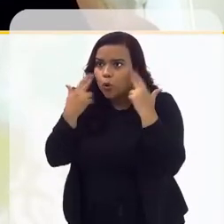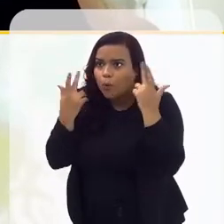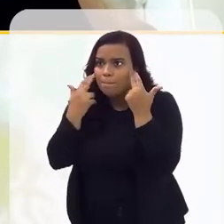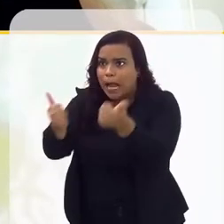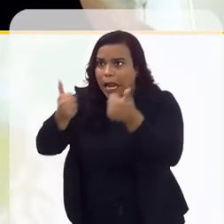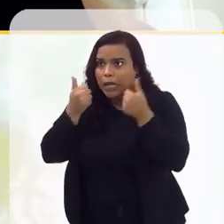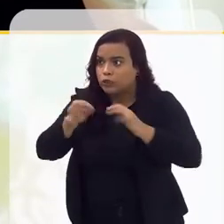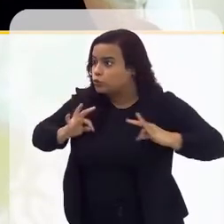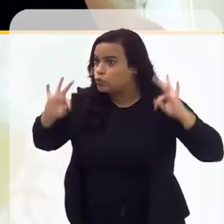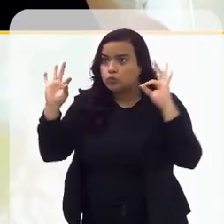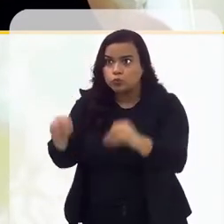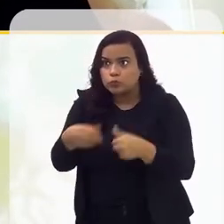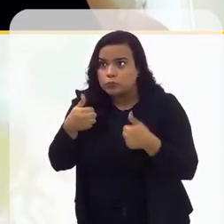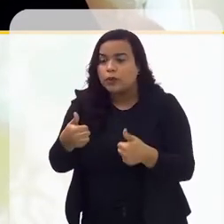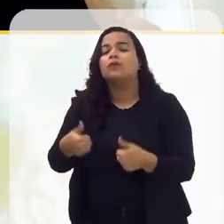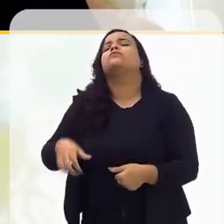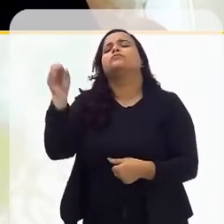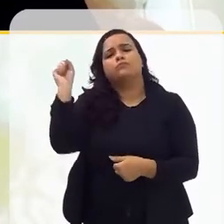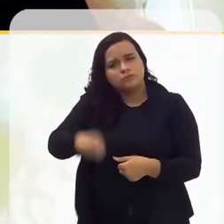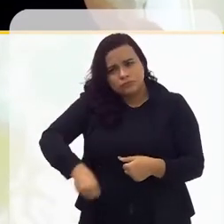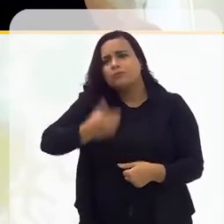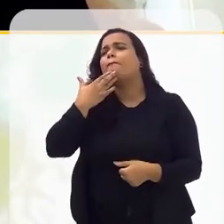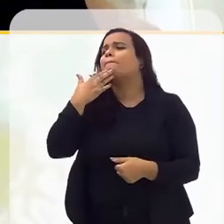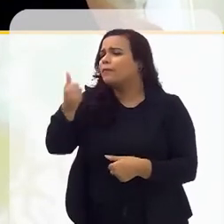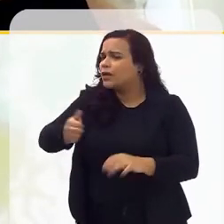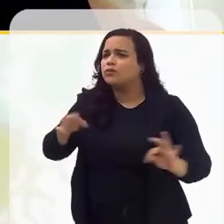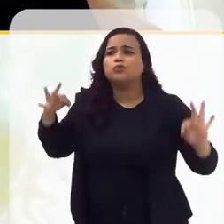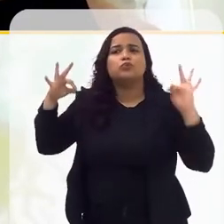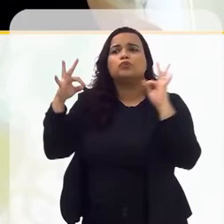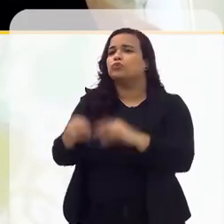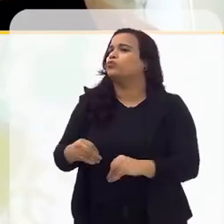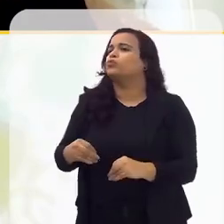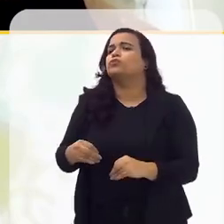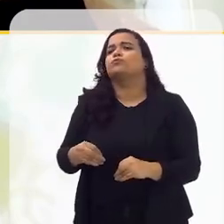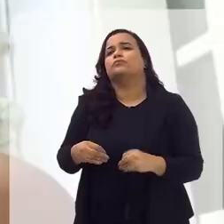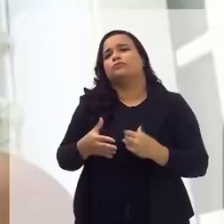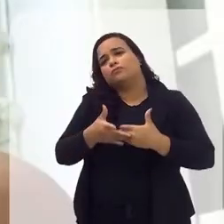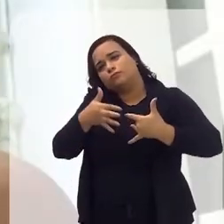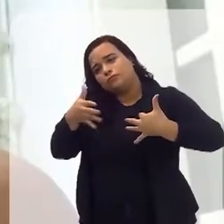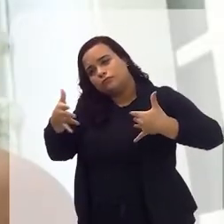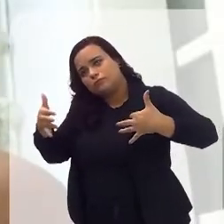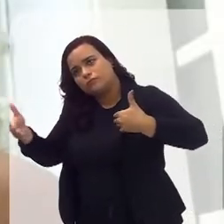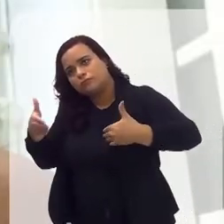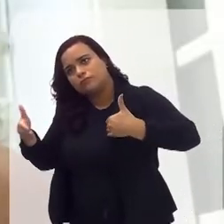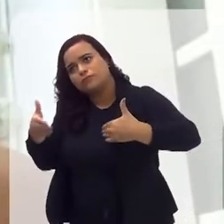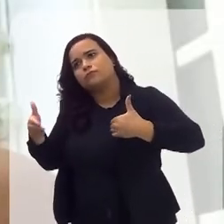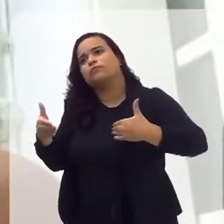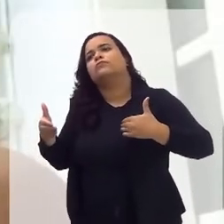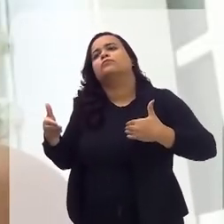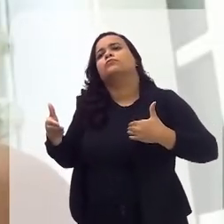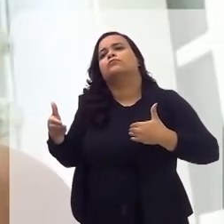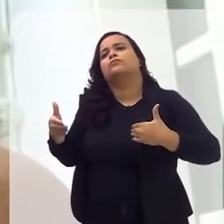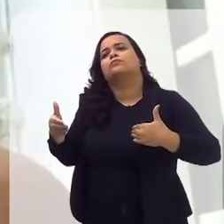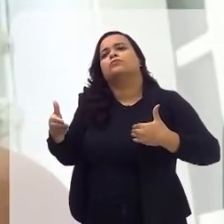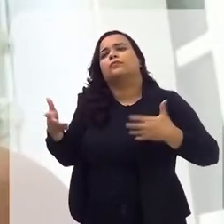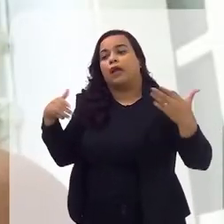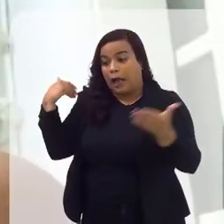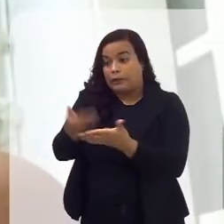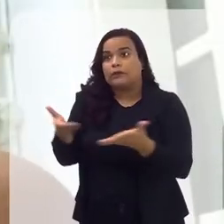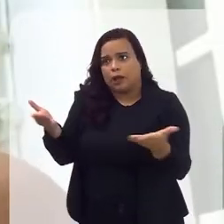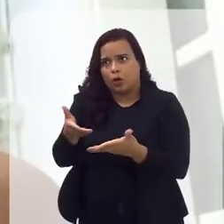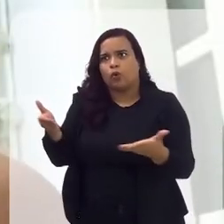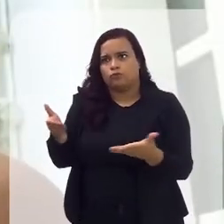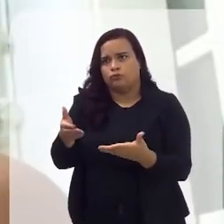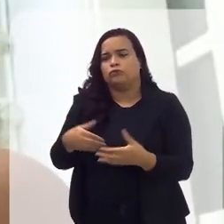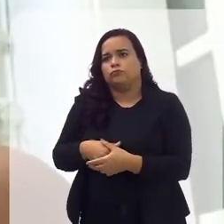livre de tudo, Ingrid? Melhorou bastante. Melhorou bastante Nossa. nesses últimos tempos, esses